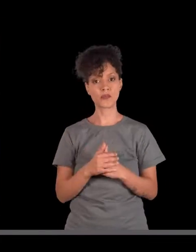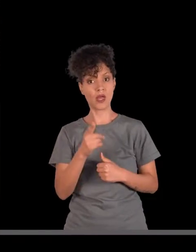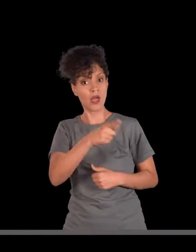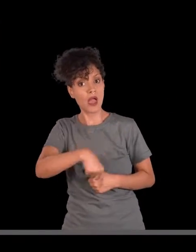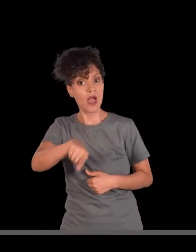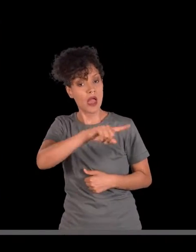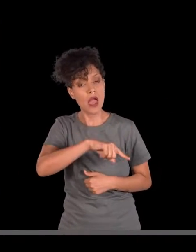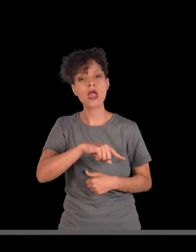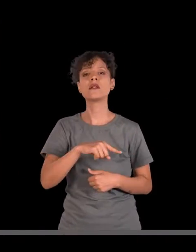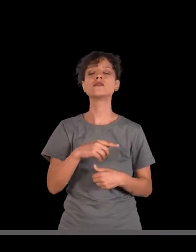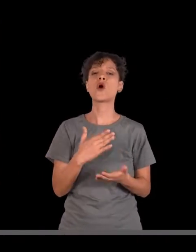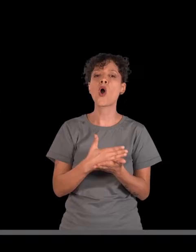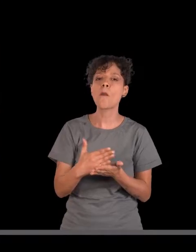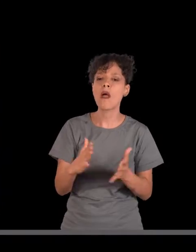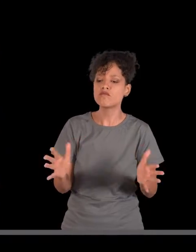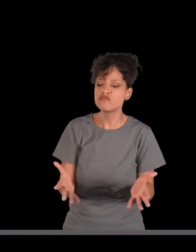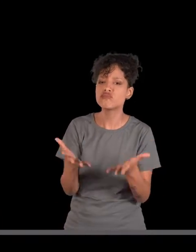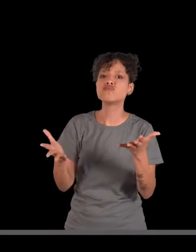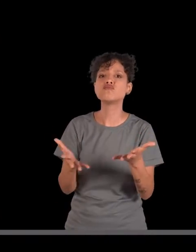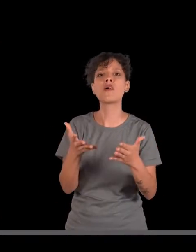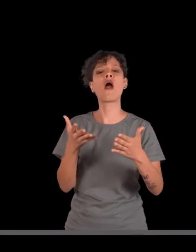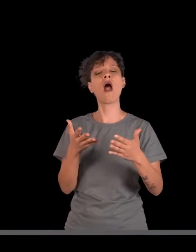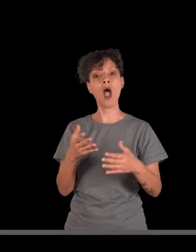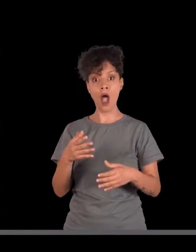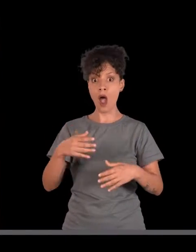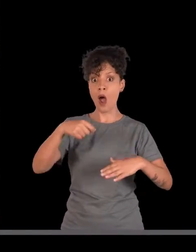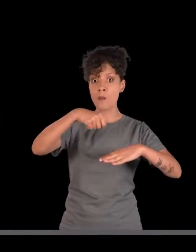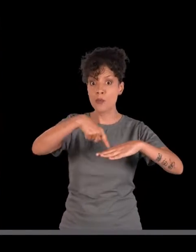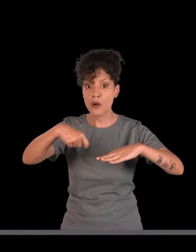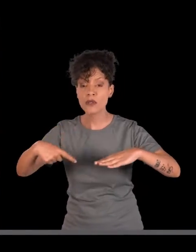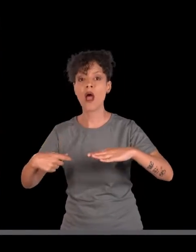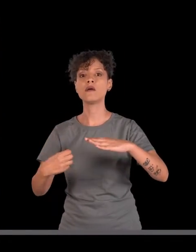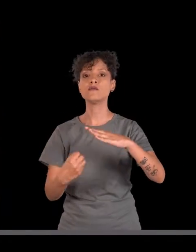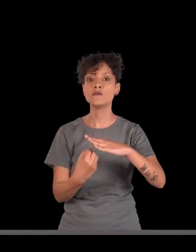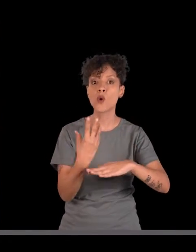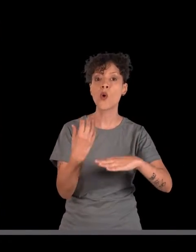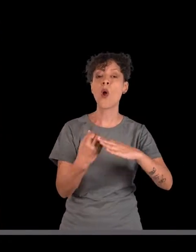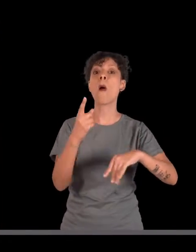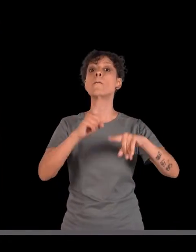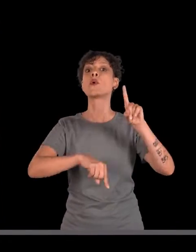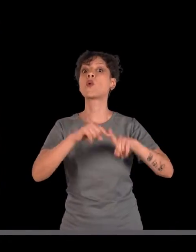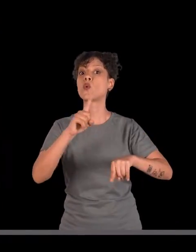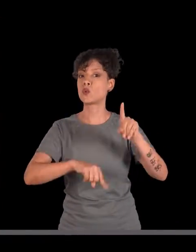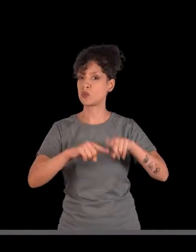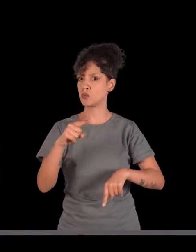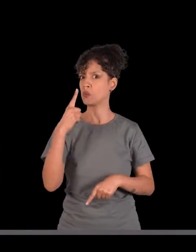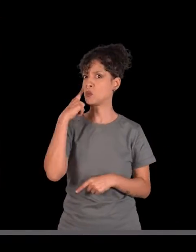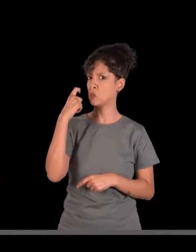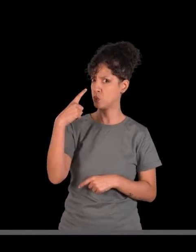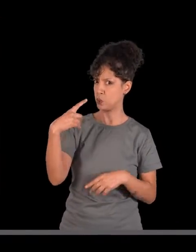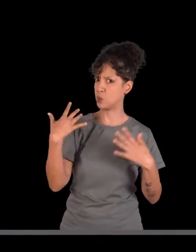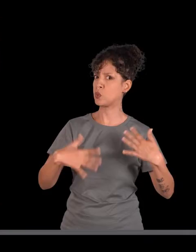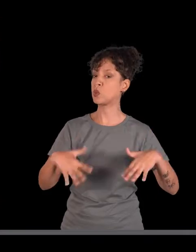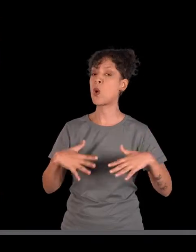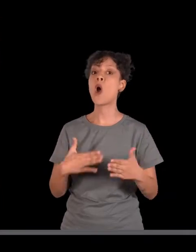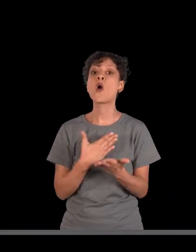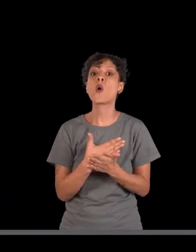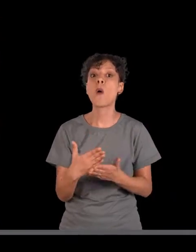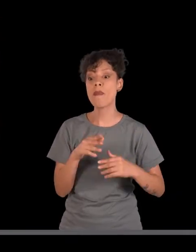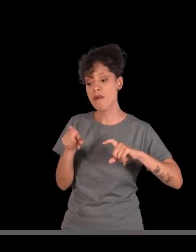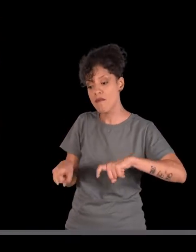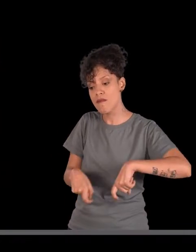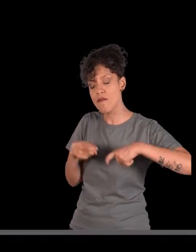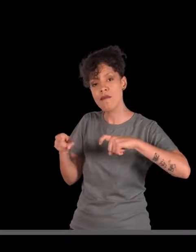aí eles vão começar a investir e vão começar a produzir alguns produtos interessantes. Então vai ser